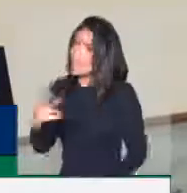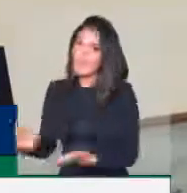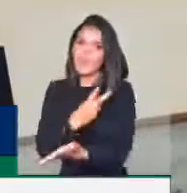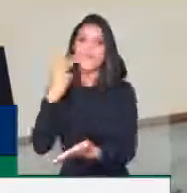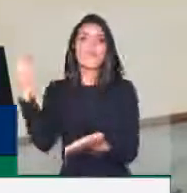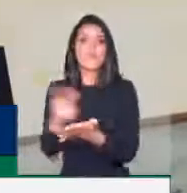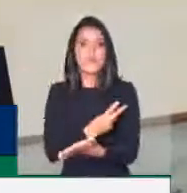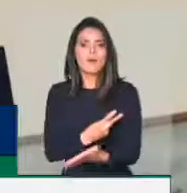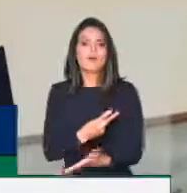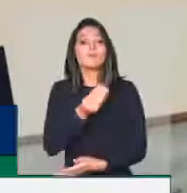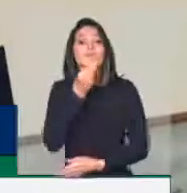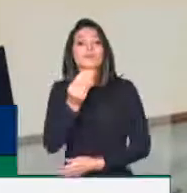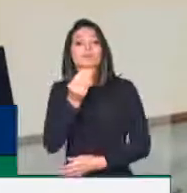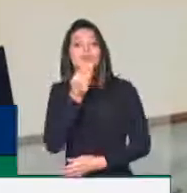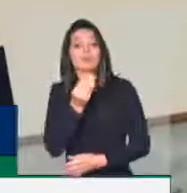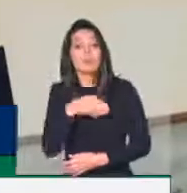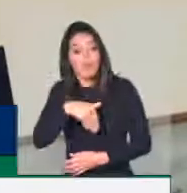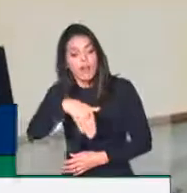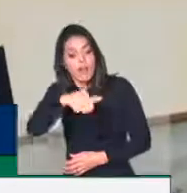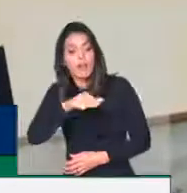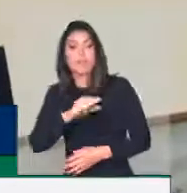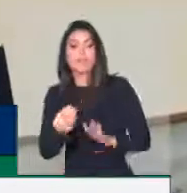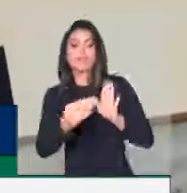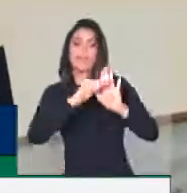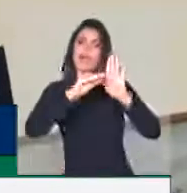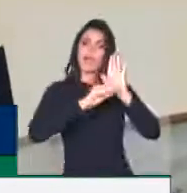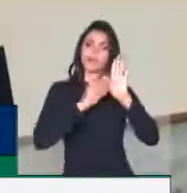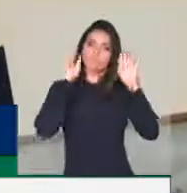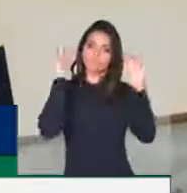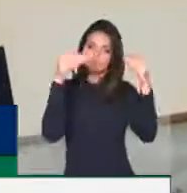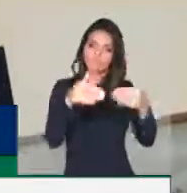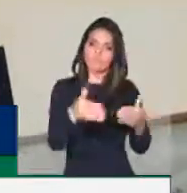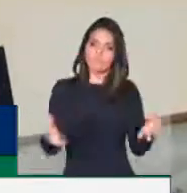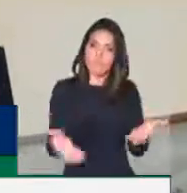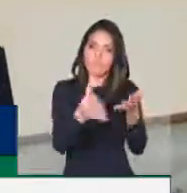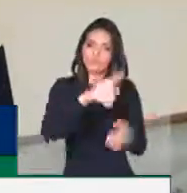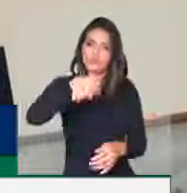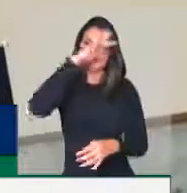breve pautas que realmente possam ser direcionadas àqueles que podem